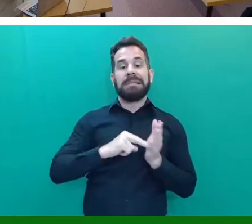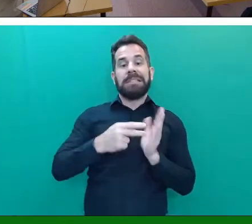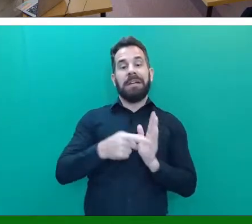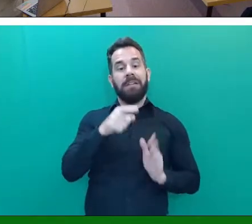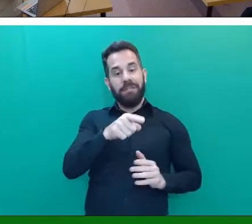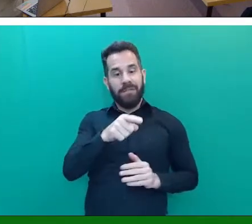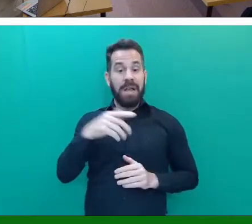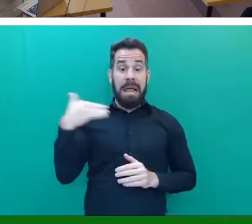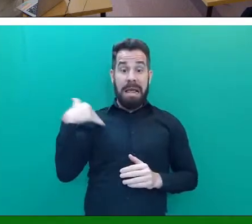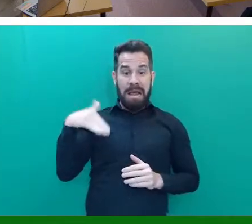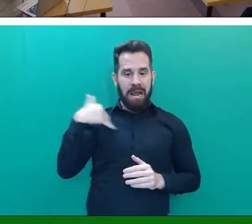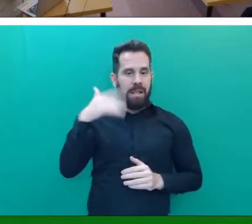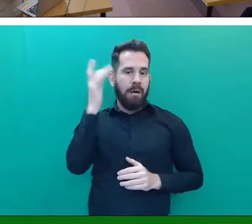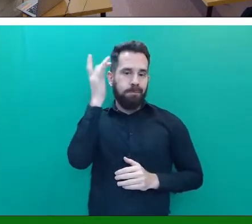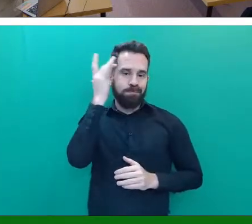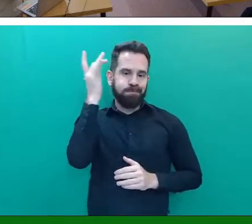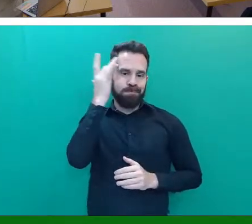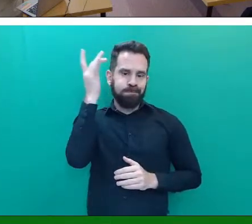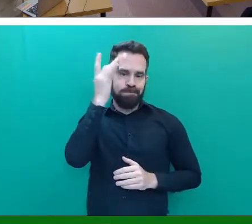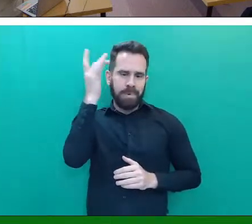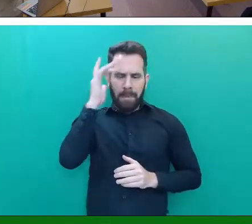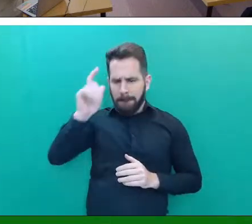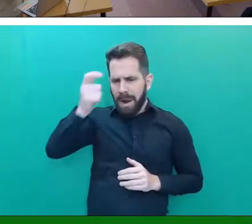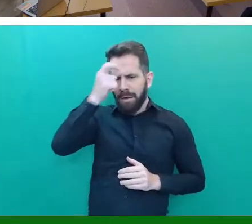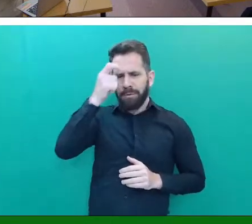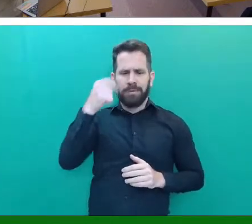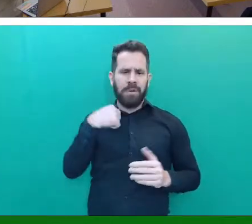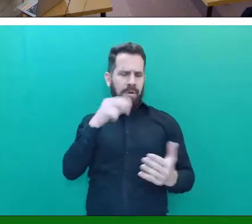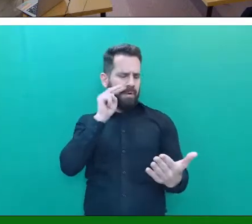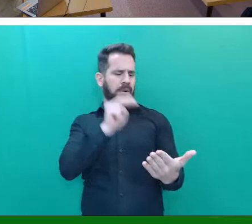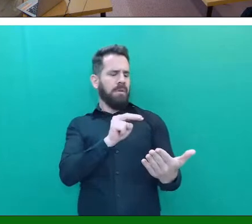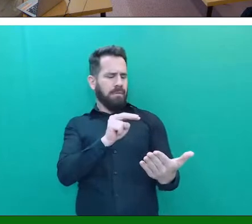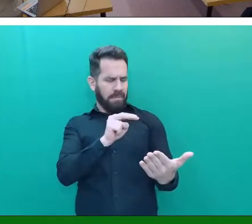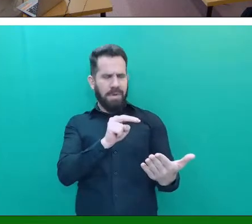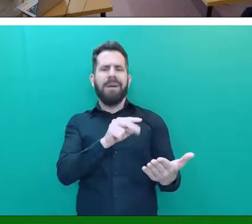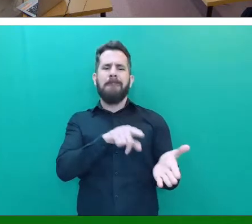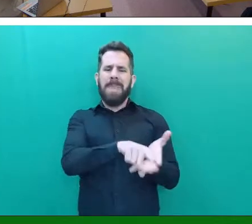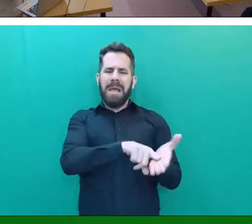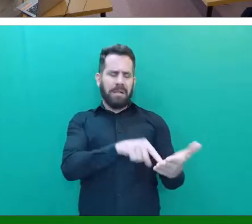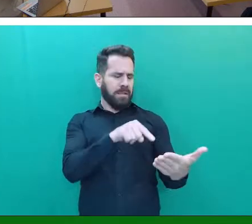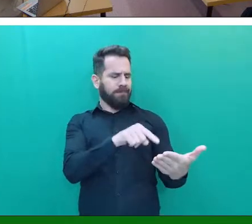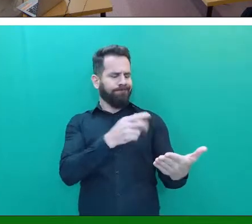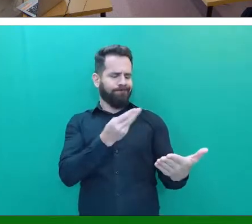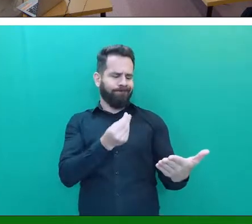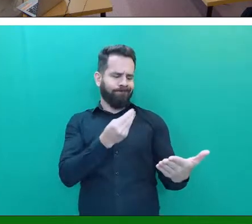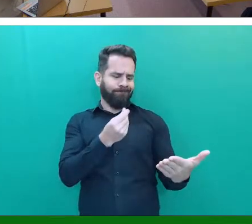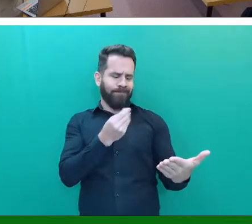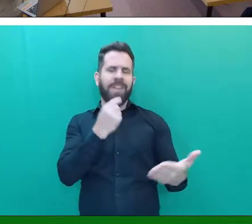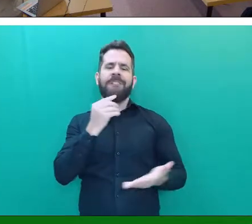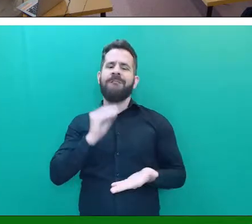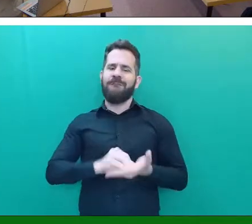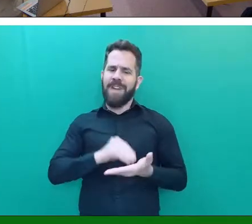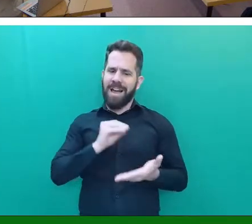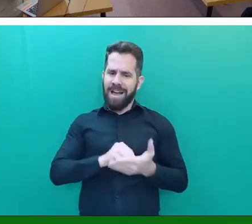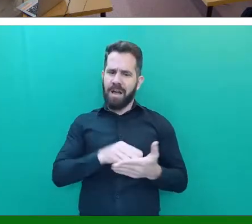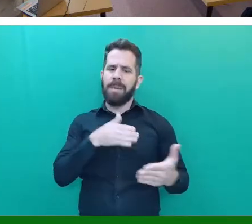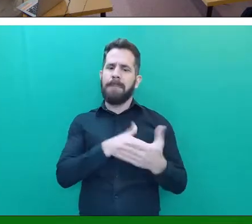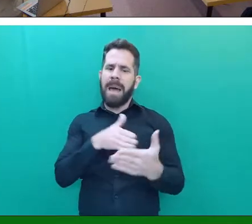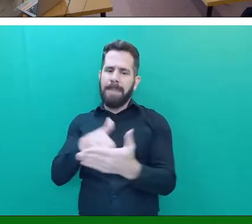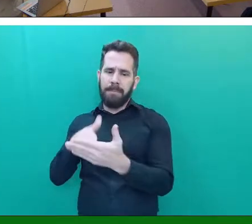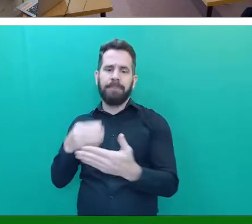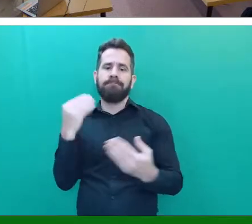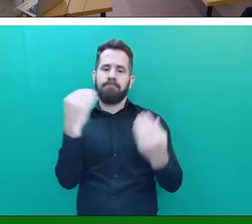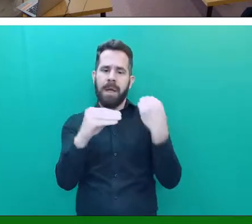olhar para a sua própria pesquisa e a dizer, olha, aqui podemos andar até aqui, mas outros vão ter que